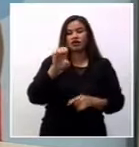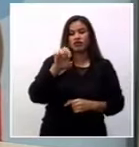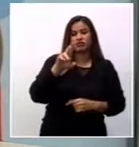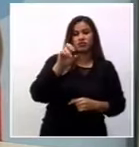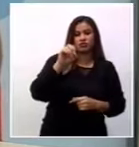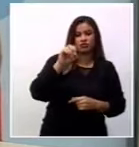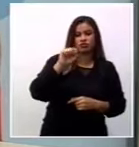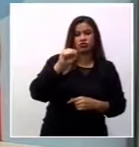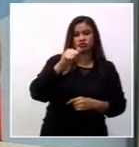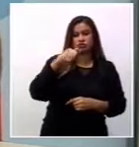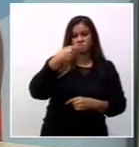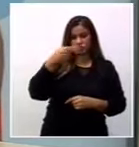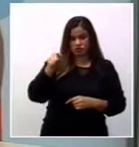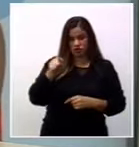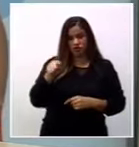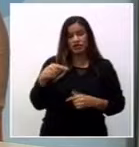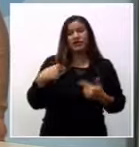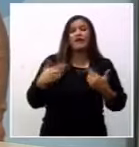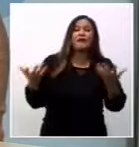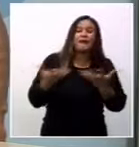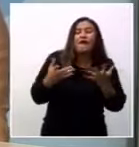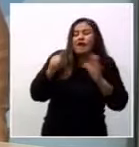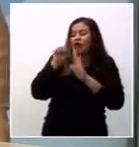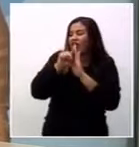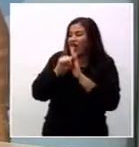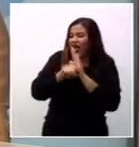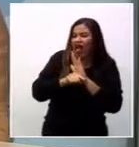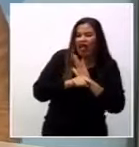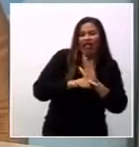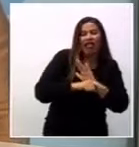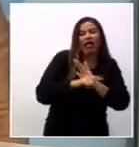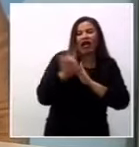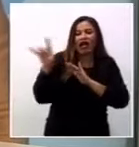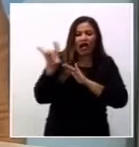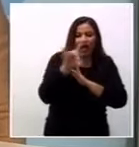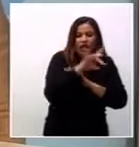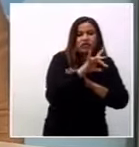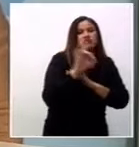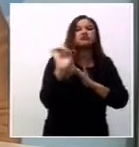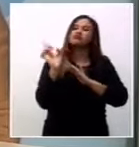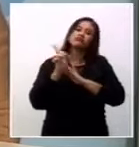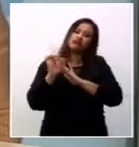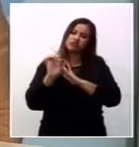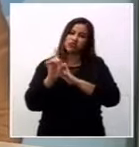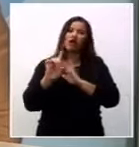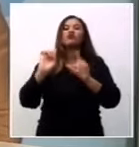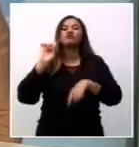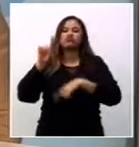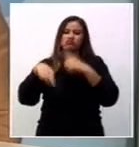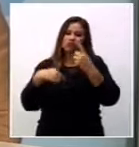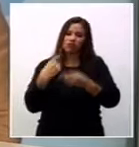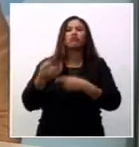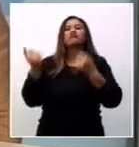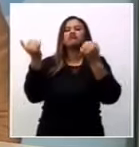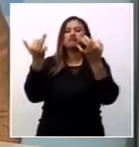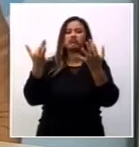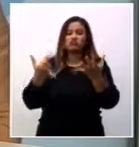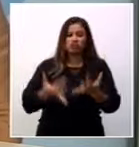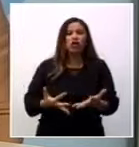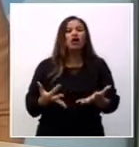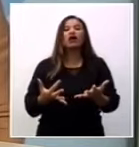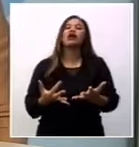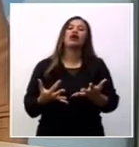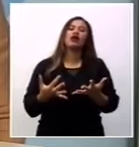aqui hoje não é ficar, né, analisando cada um desses desastres, a gente vai ter uma próxima aula para falar sobre